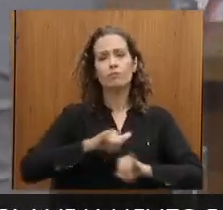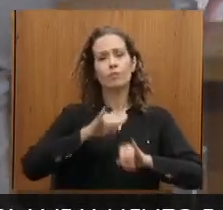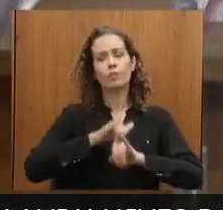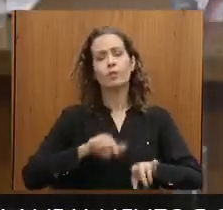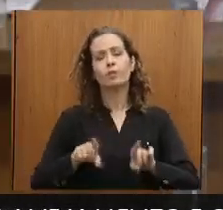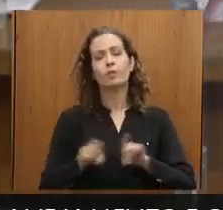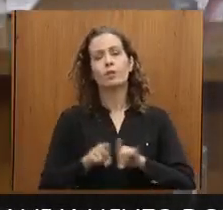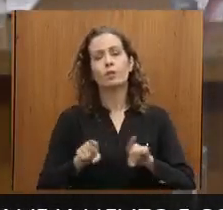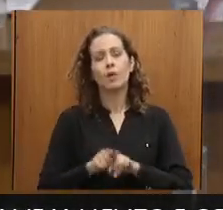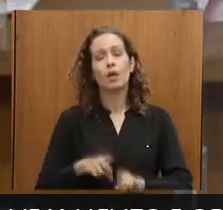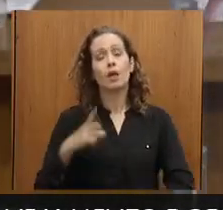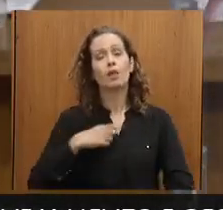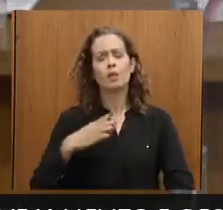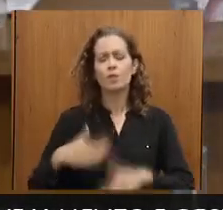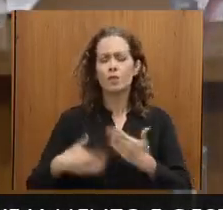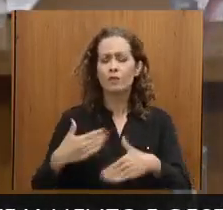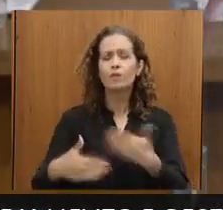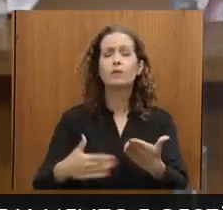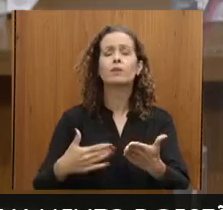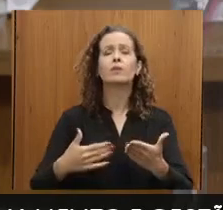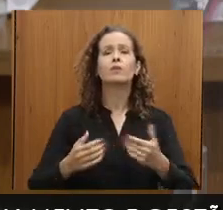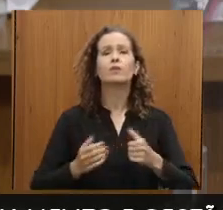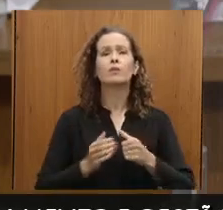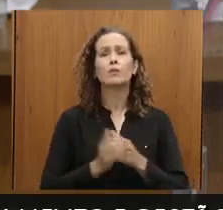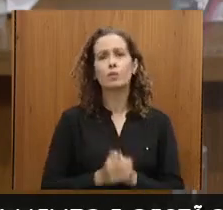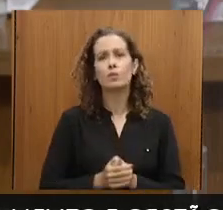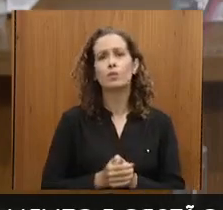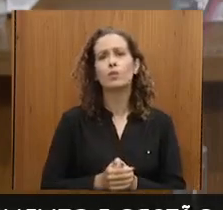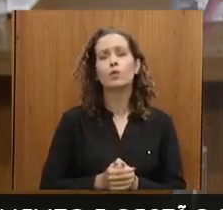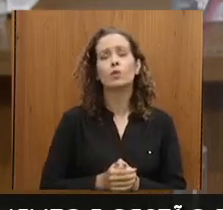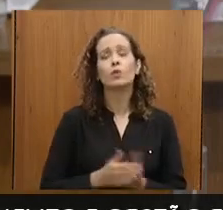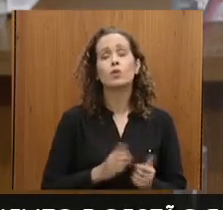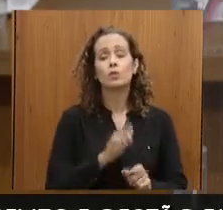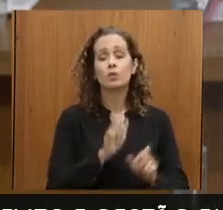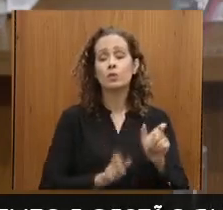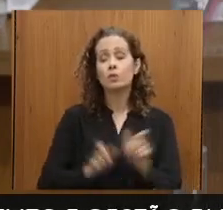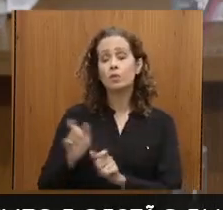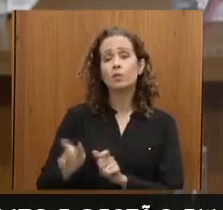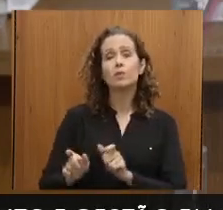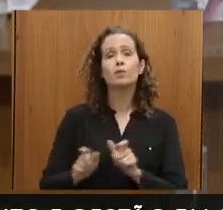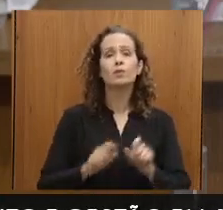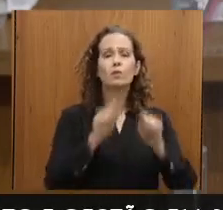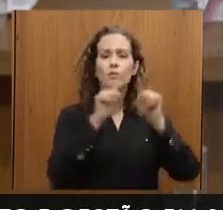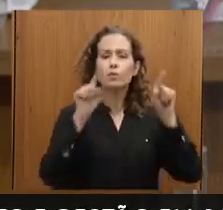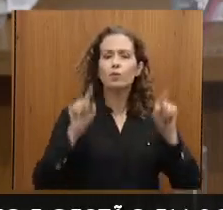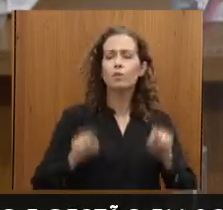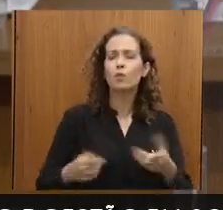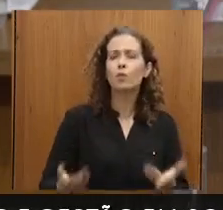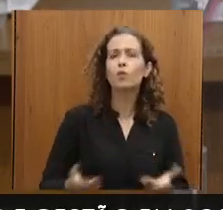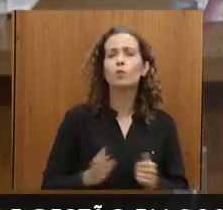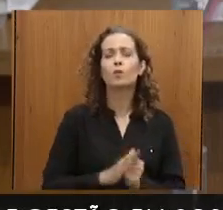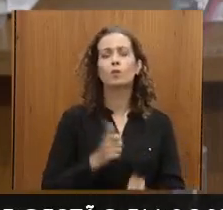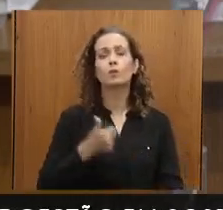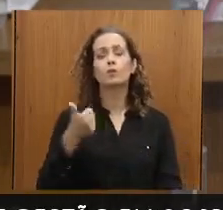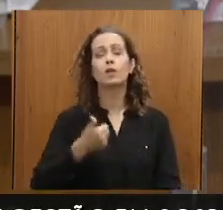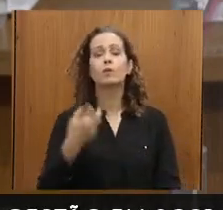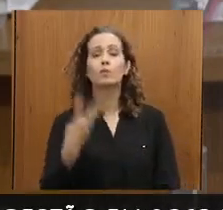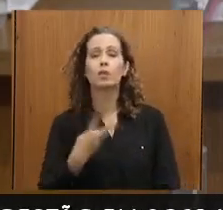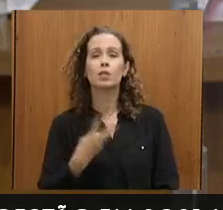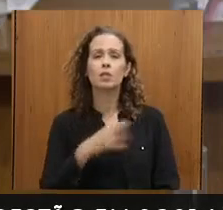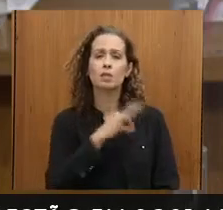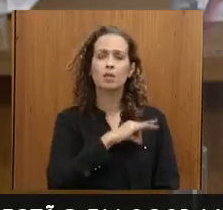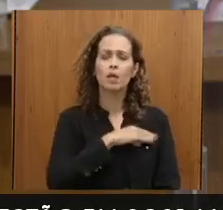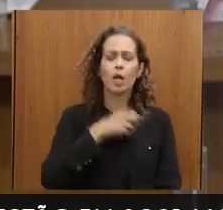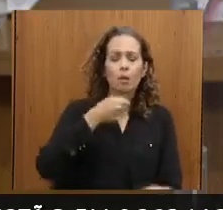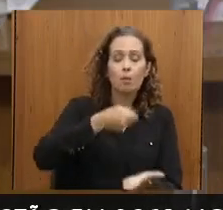avanços na pauta dos servidores públicos, com os salários em dia, com o 13º sendo pago, isso para nós